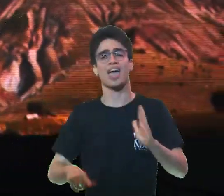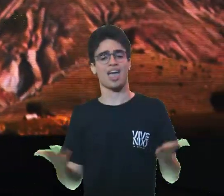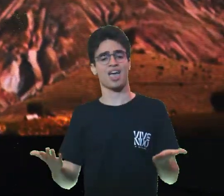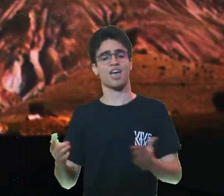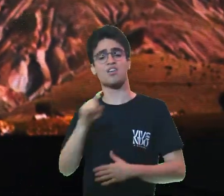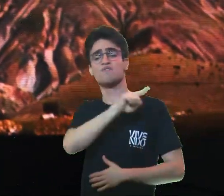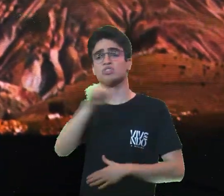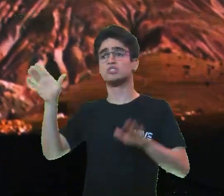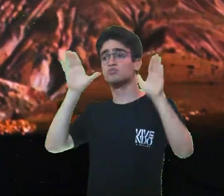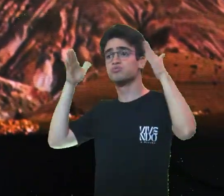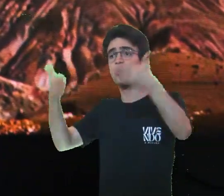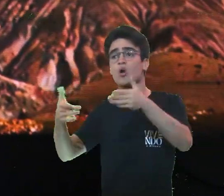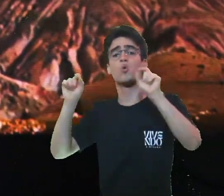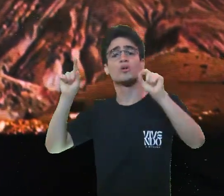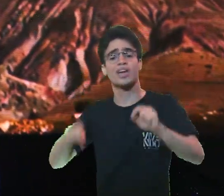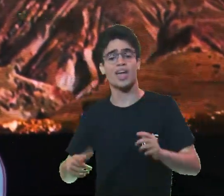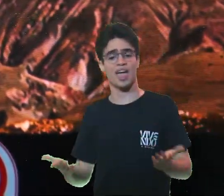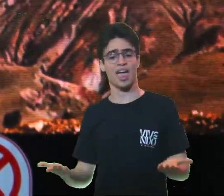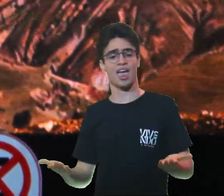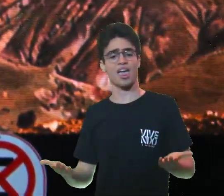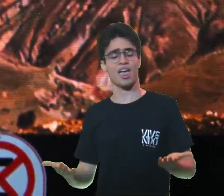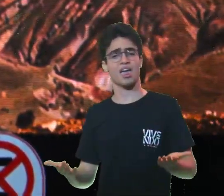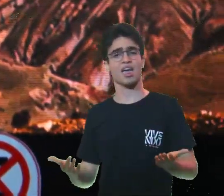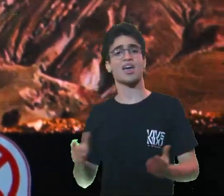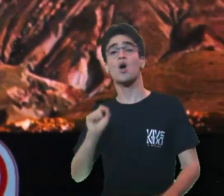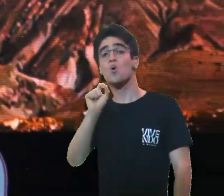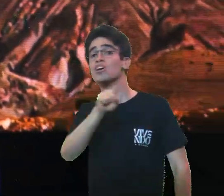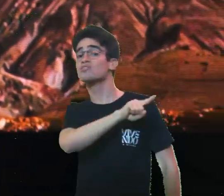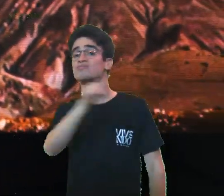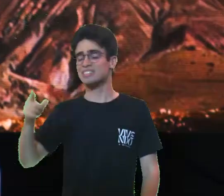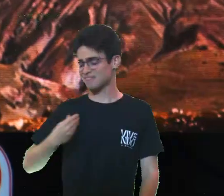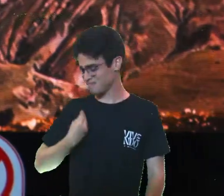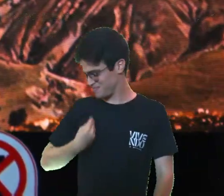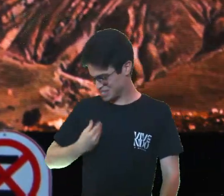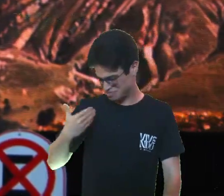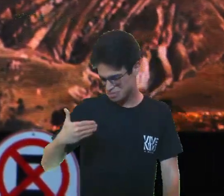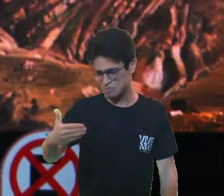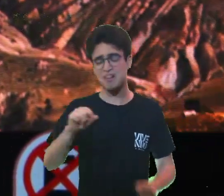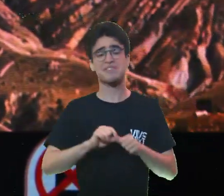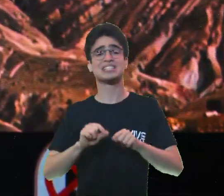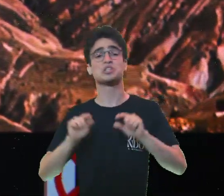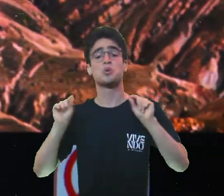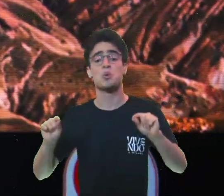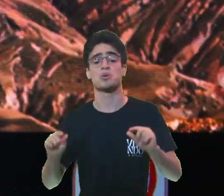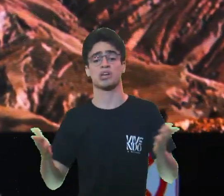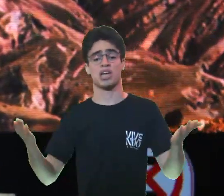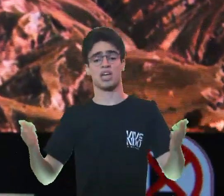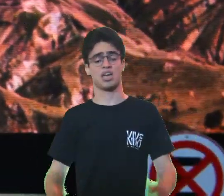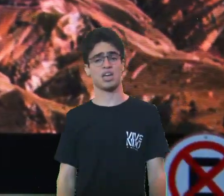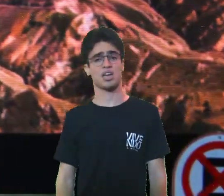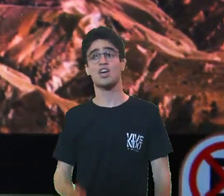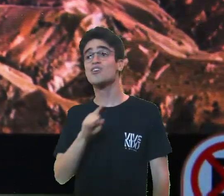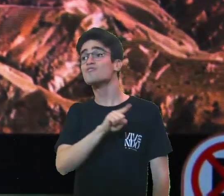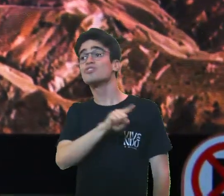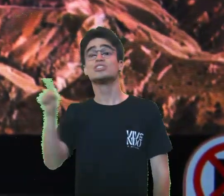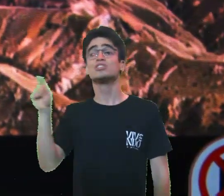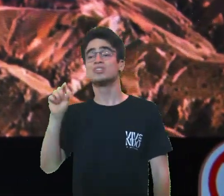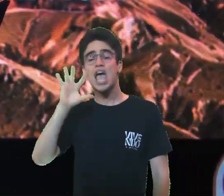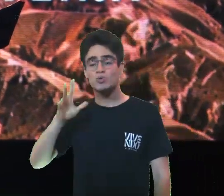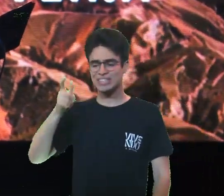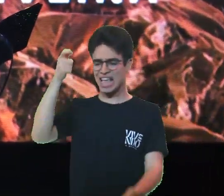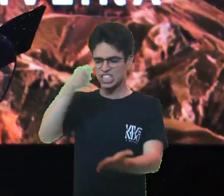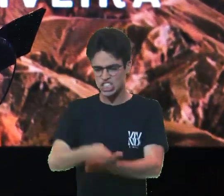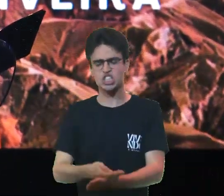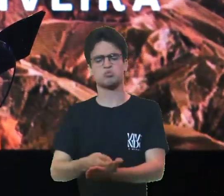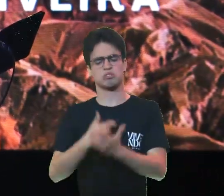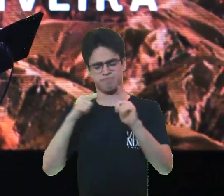seus olhos estão olhando? Naquilo que você quer ser gasto? Como você tem decidido se